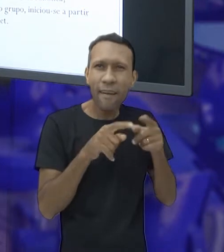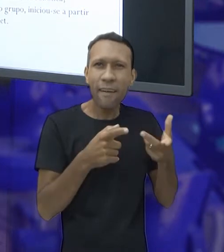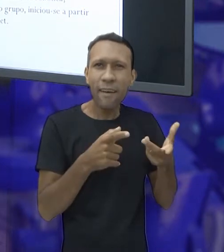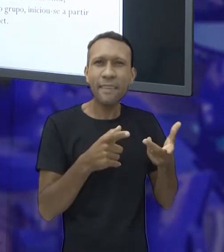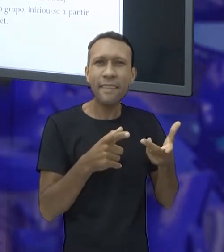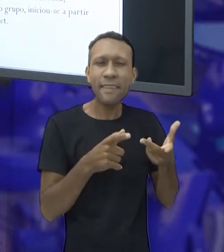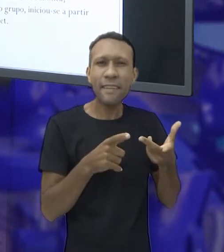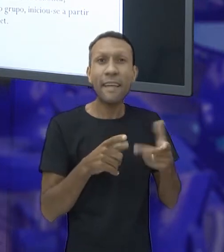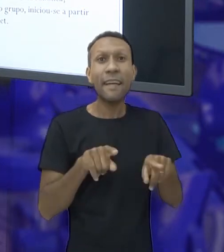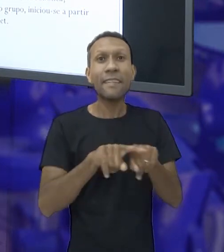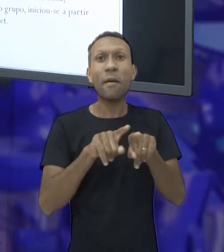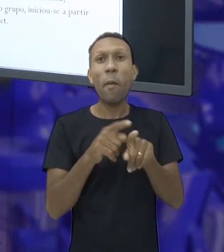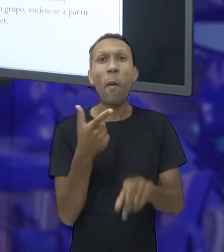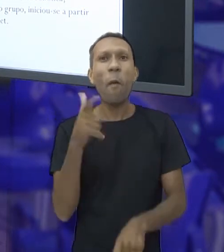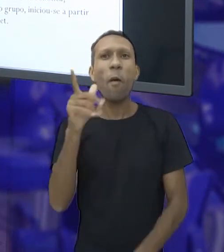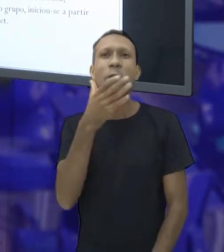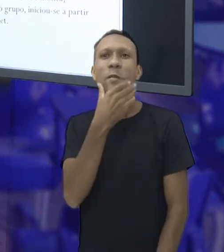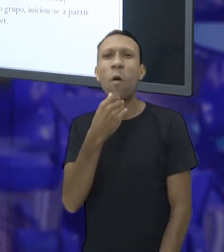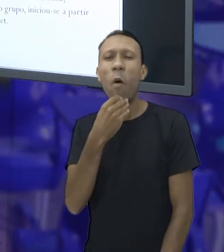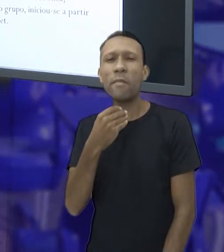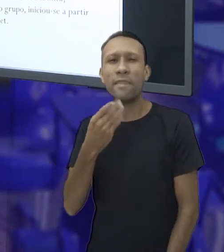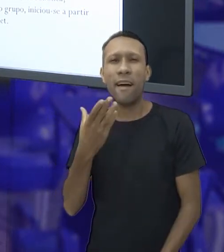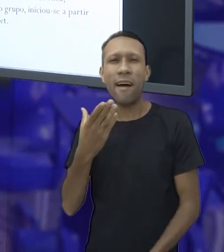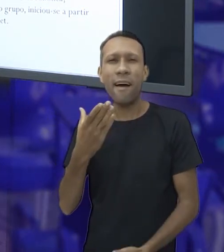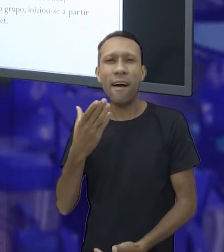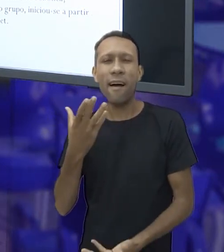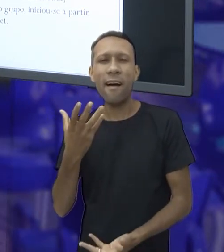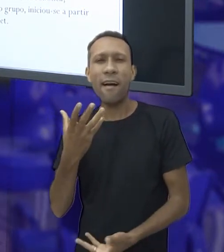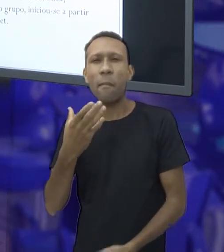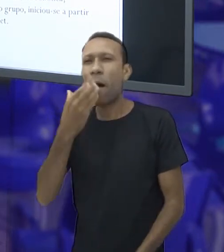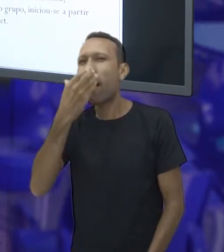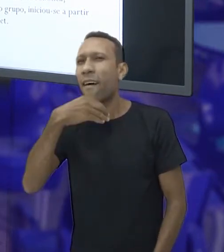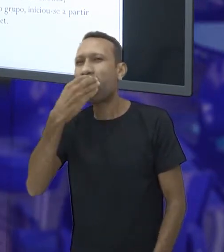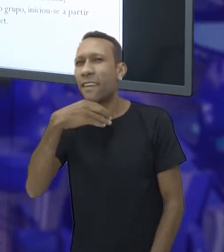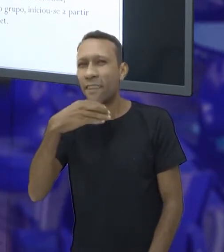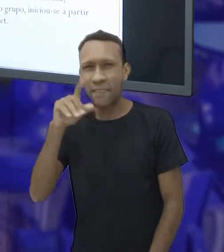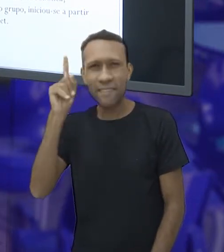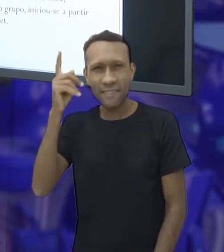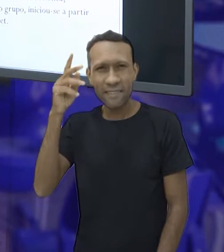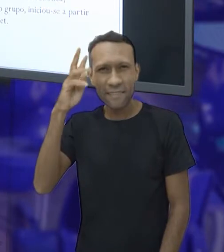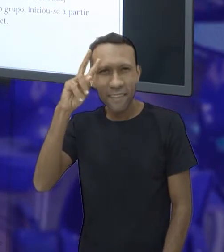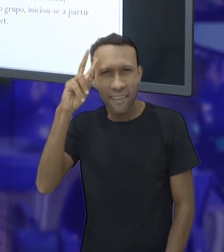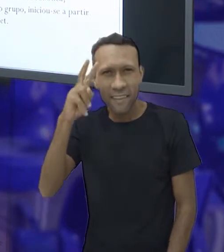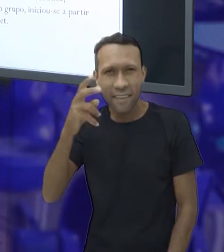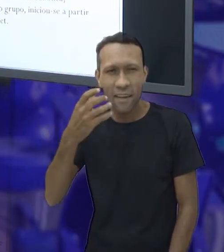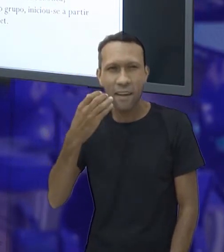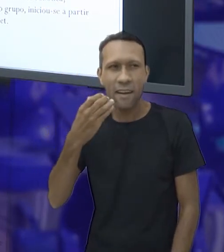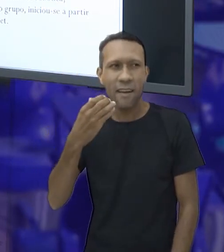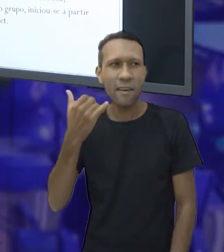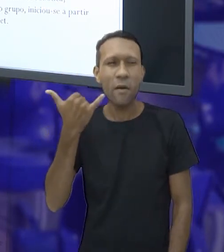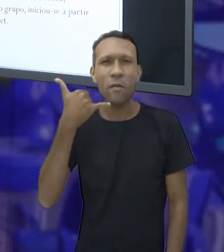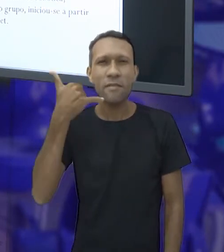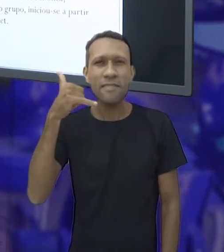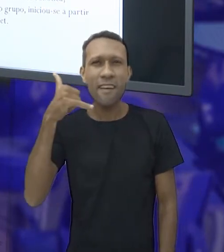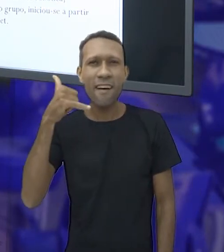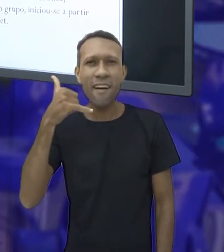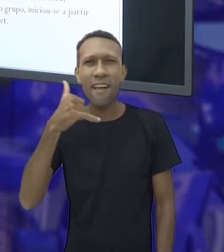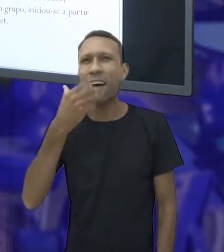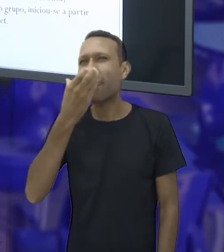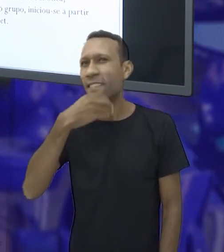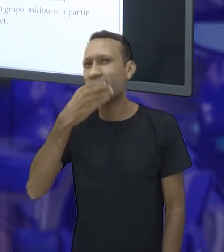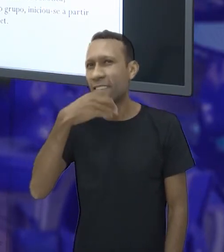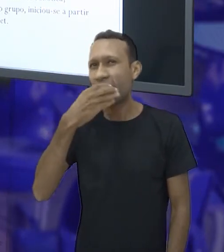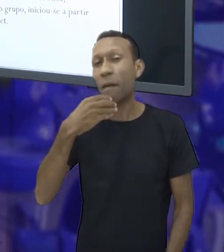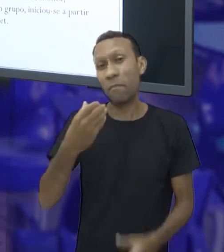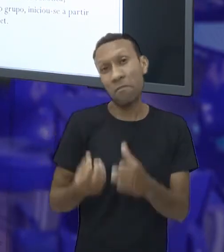lá da Apple, não é? Aquele rapaz que não era nada gente boa, certo? Mas o